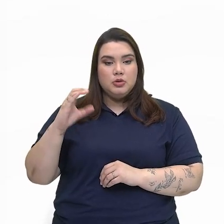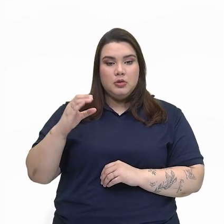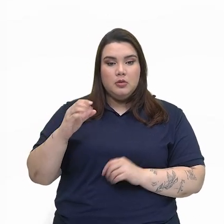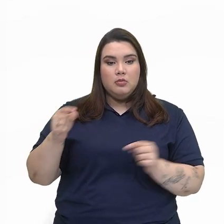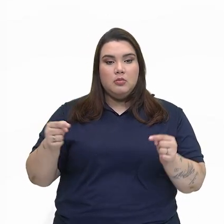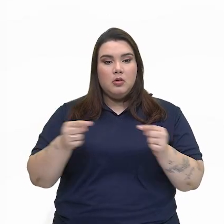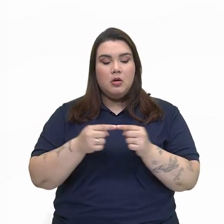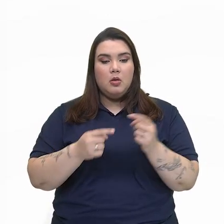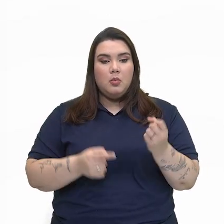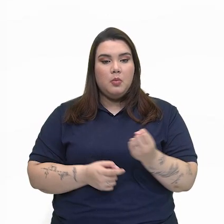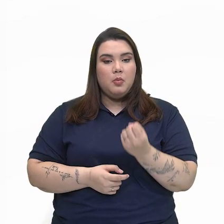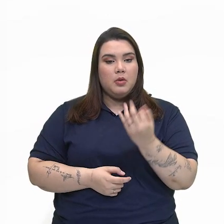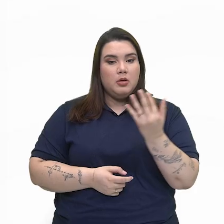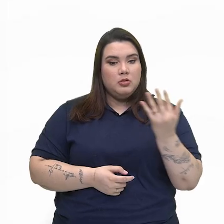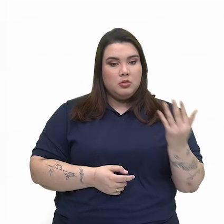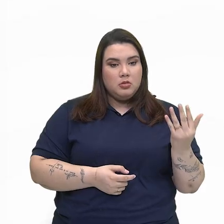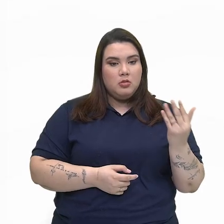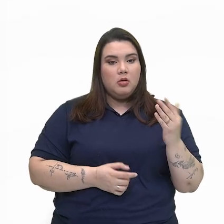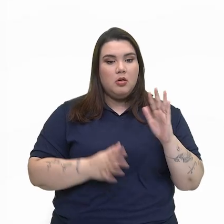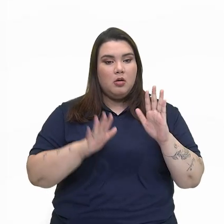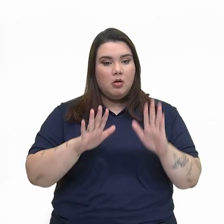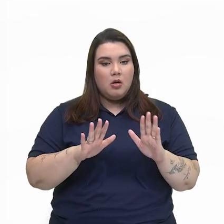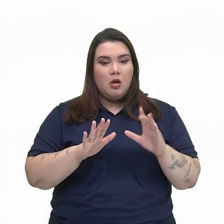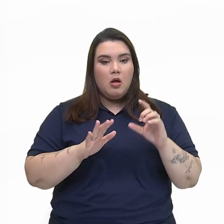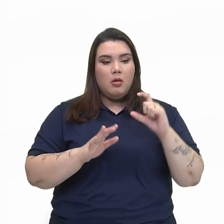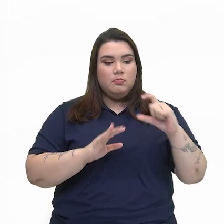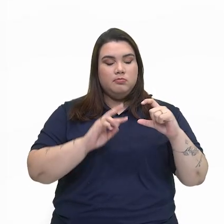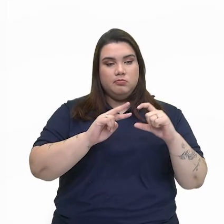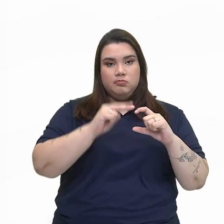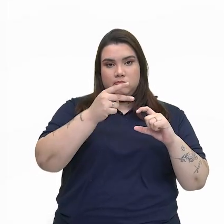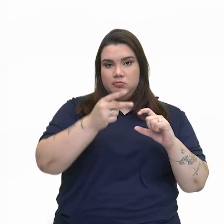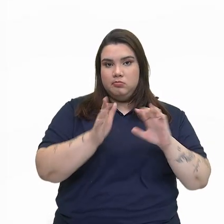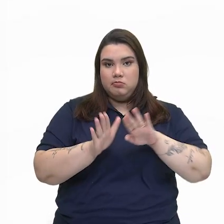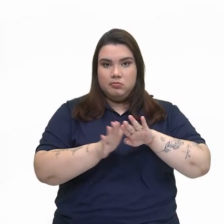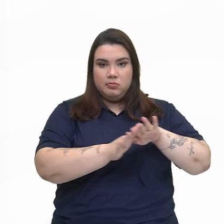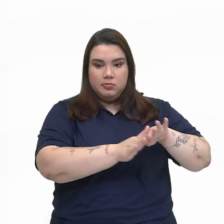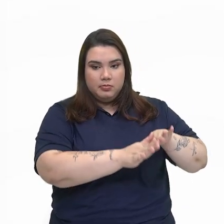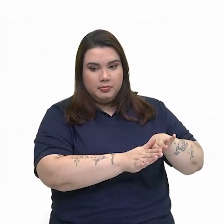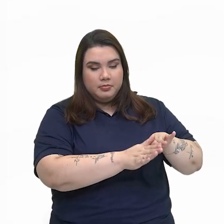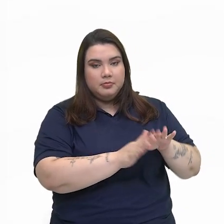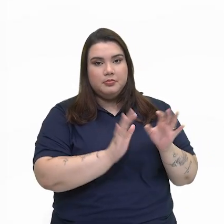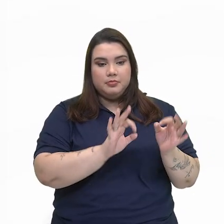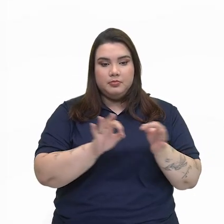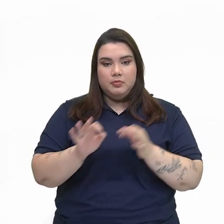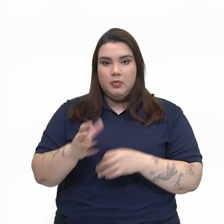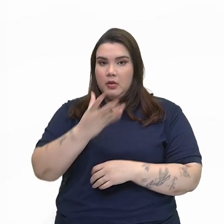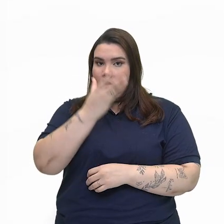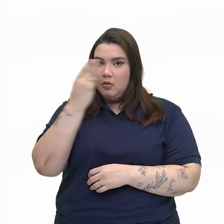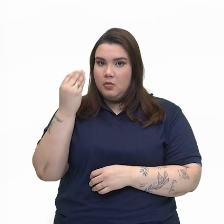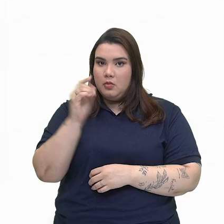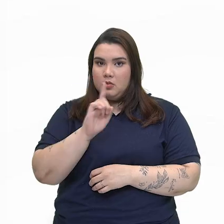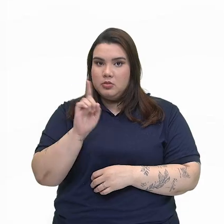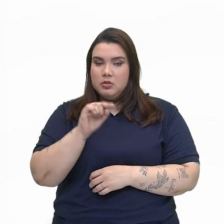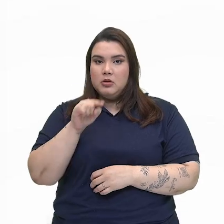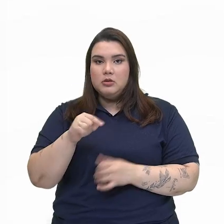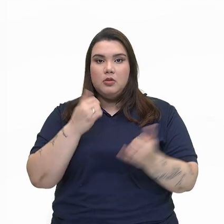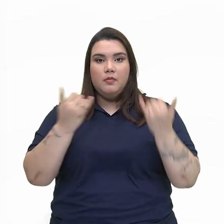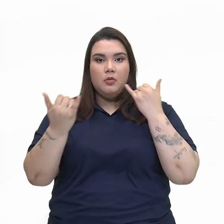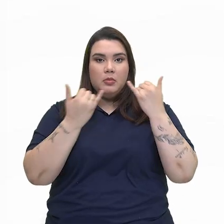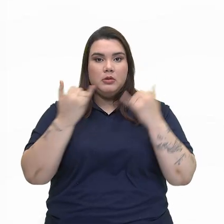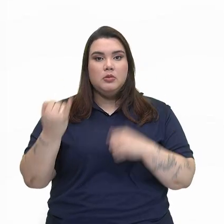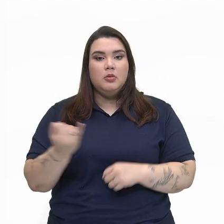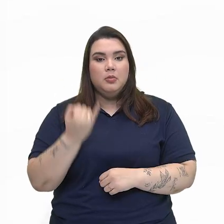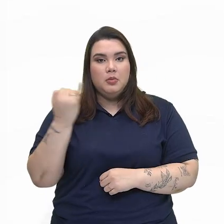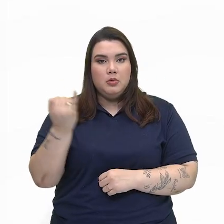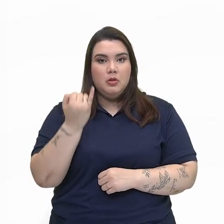é contada sem levar em consideração a potência de base 10. Não esqueça desse conceito, tá legal?